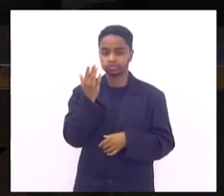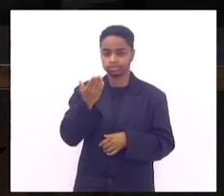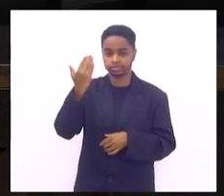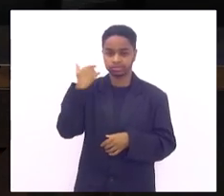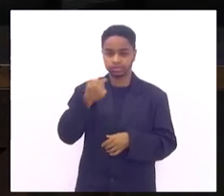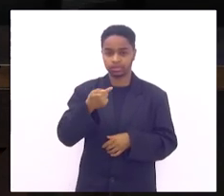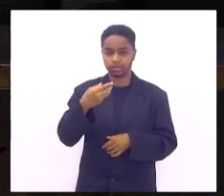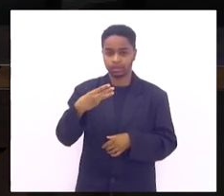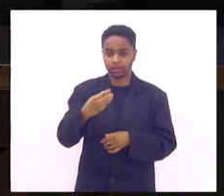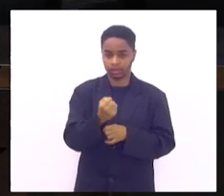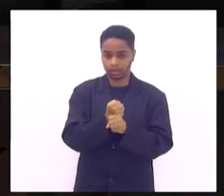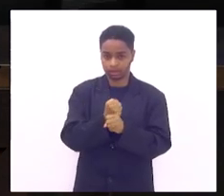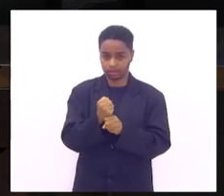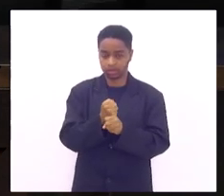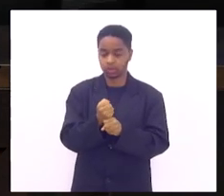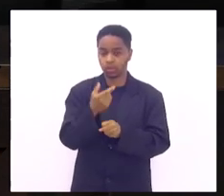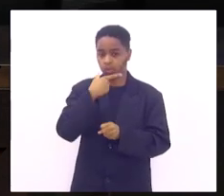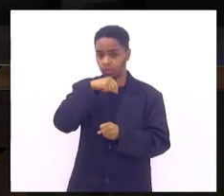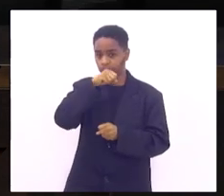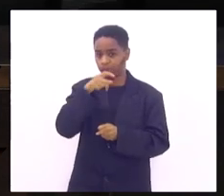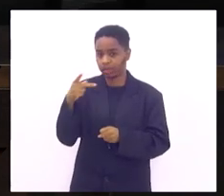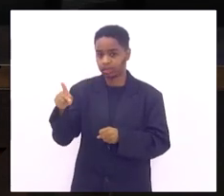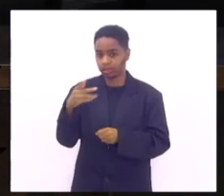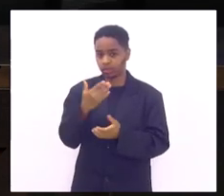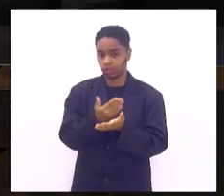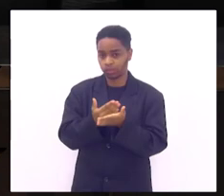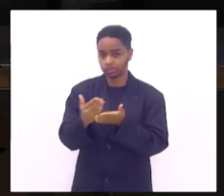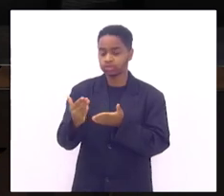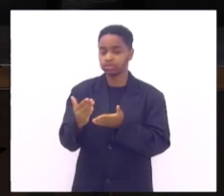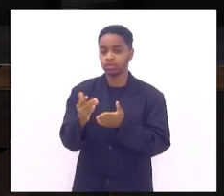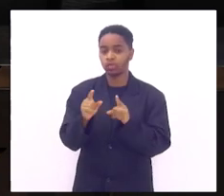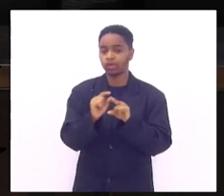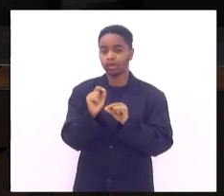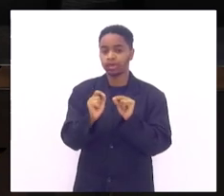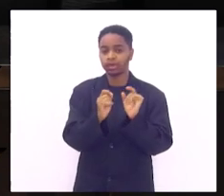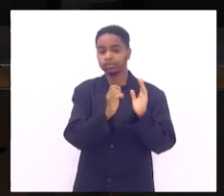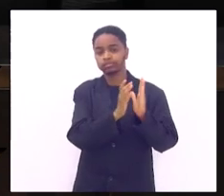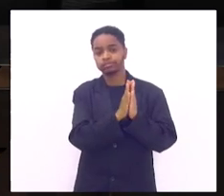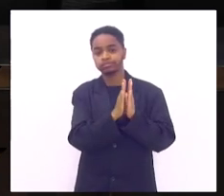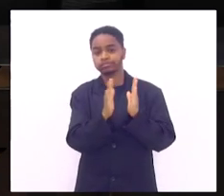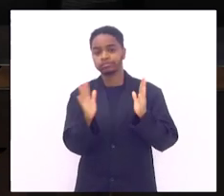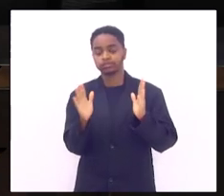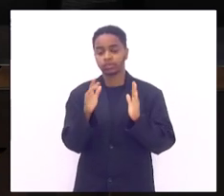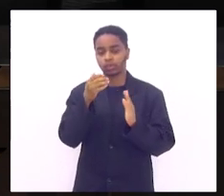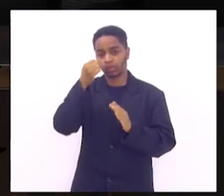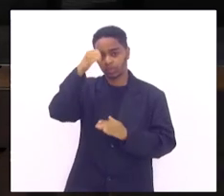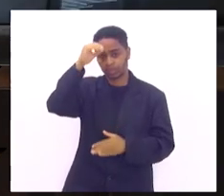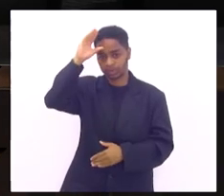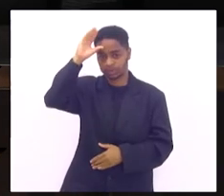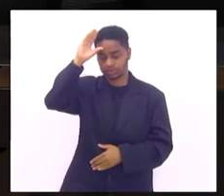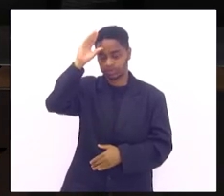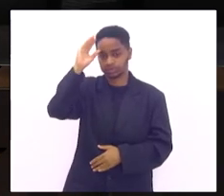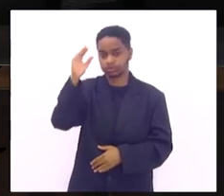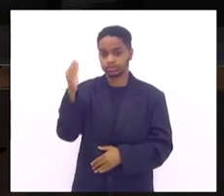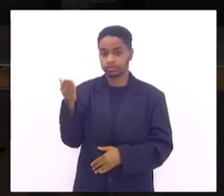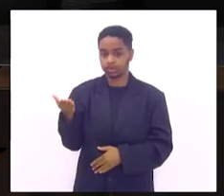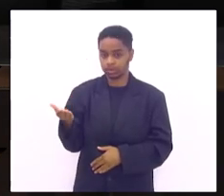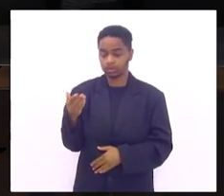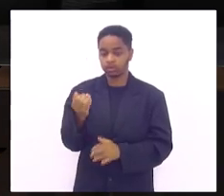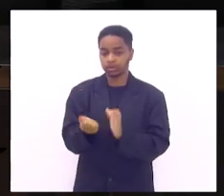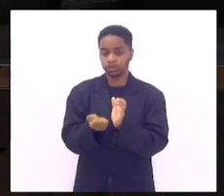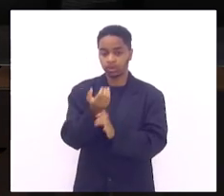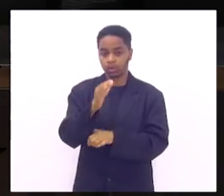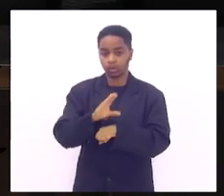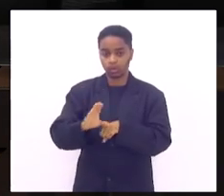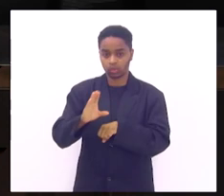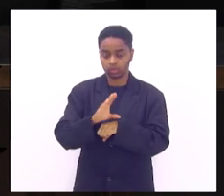anos atrás, começou na jornada, como ele chamou, na jornada do conhecimento, como com esse curso, né,